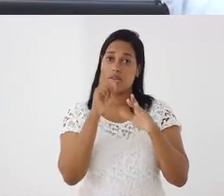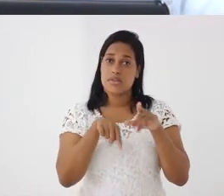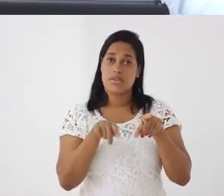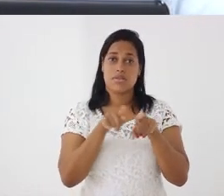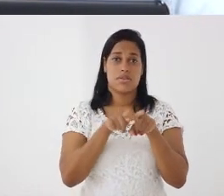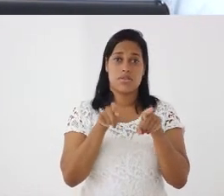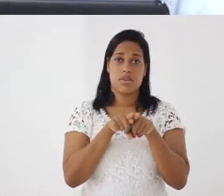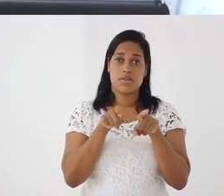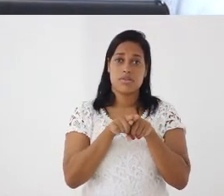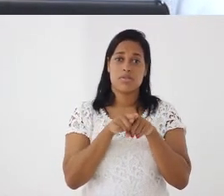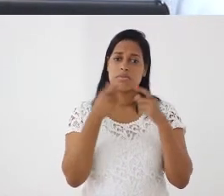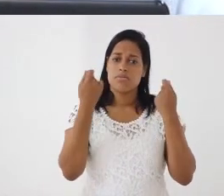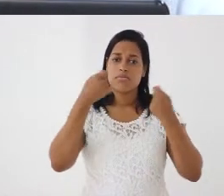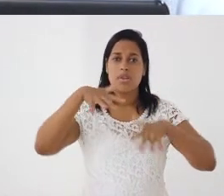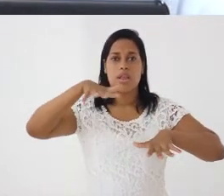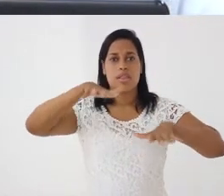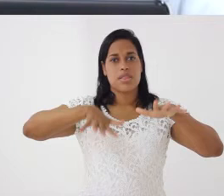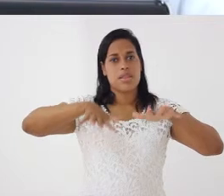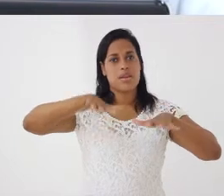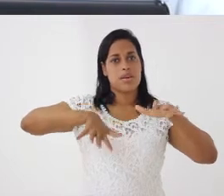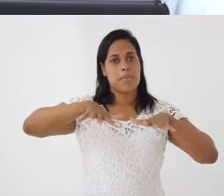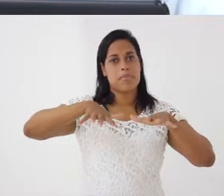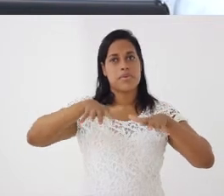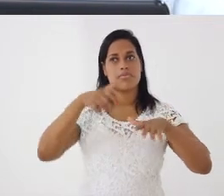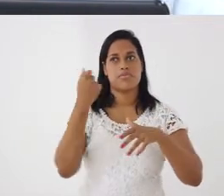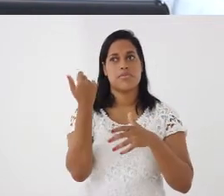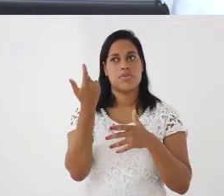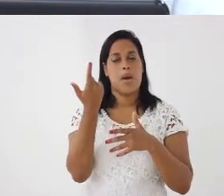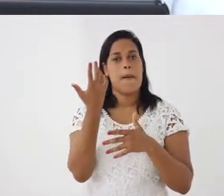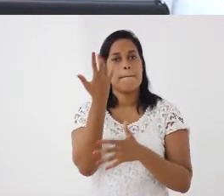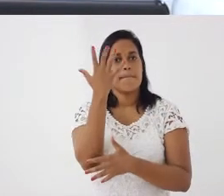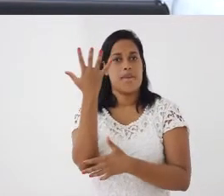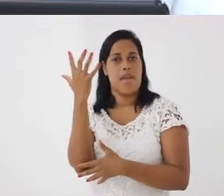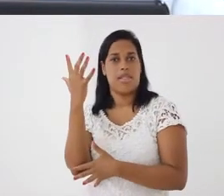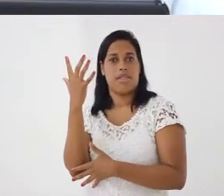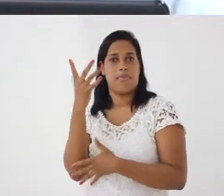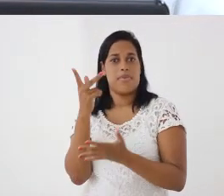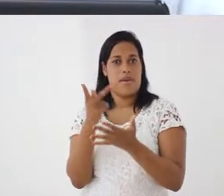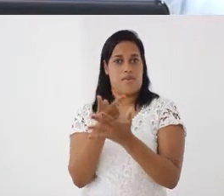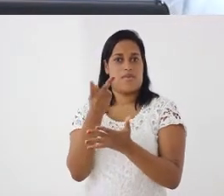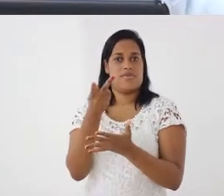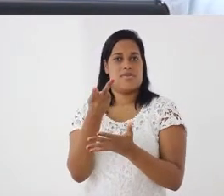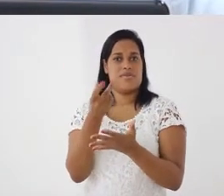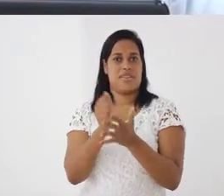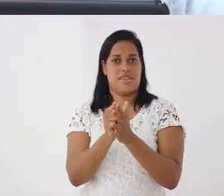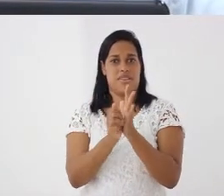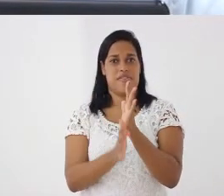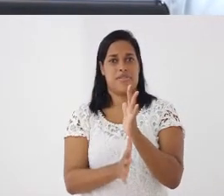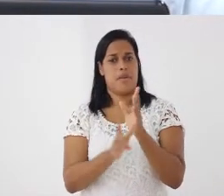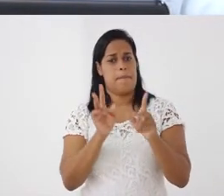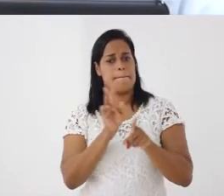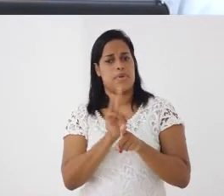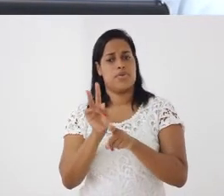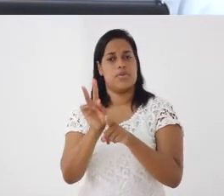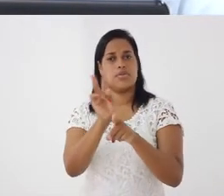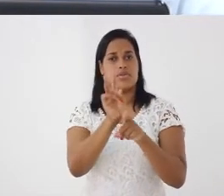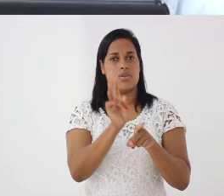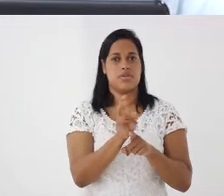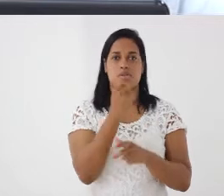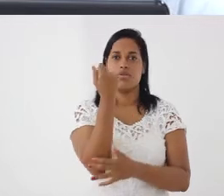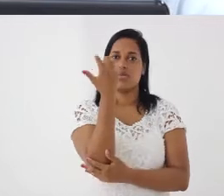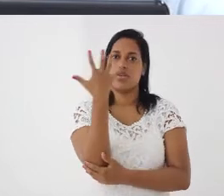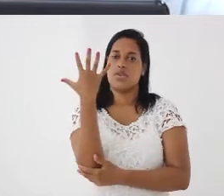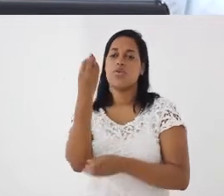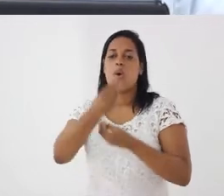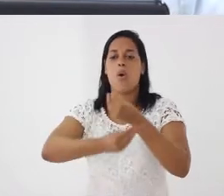modo ou de outro, dependem de insumos do meio ambiente para realizar suas atividades. Se eu não proteger esses insumos da